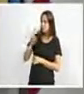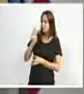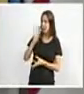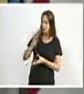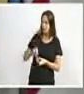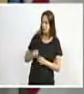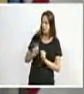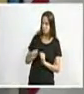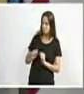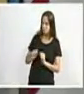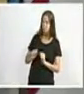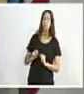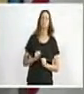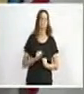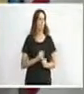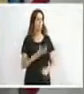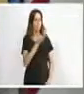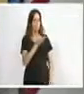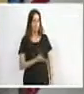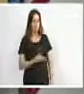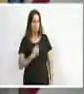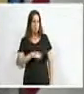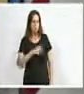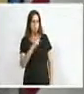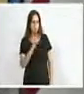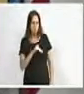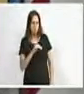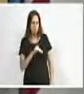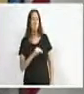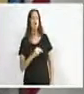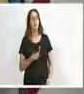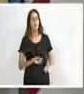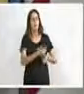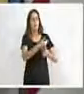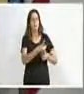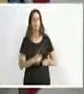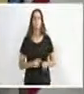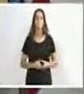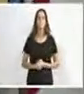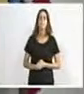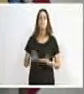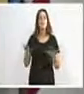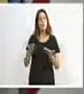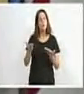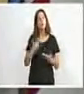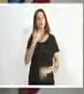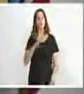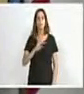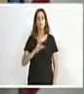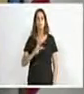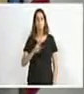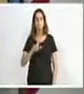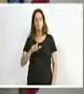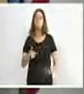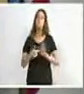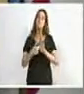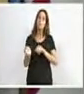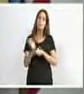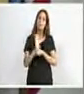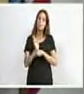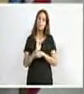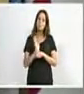no meu trabalho aqui. O senhor precisa de 2 minutos, é isso? Sim. 2 minutos, me concedo. Eu gostaria que a TVL também mostrasse um vídeo lá